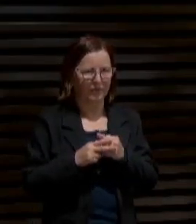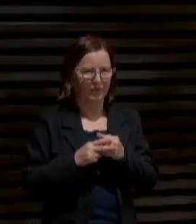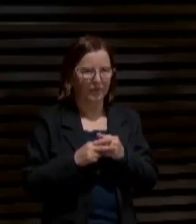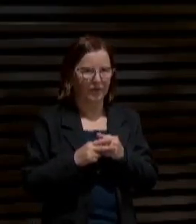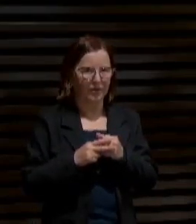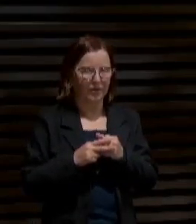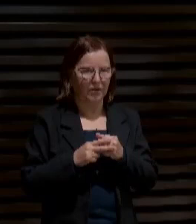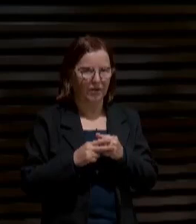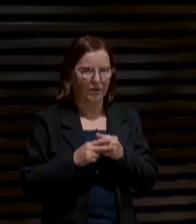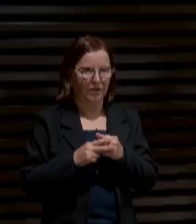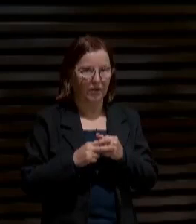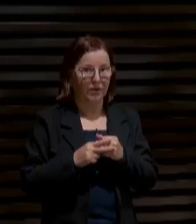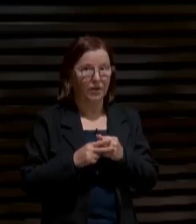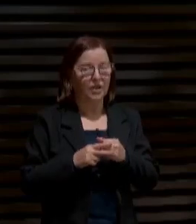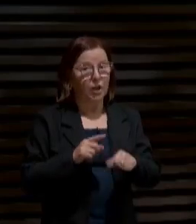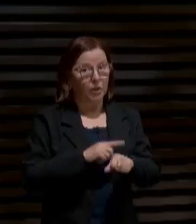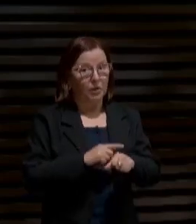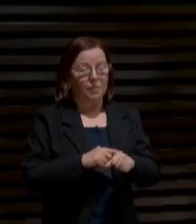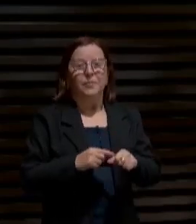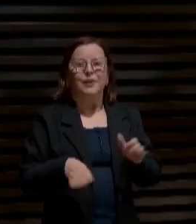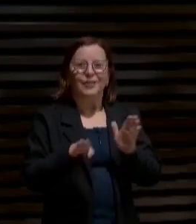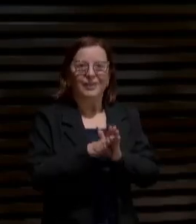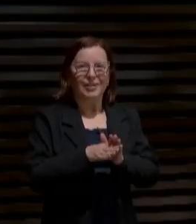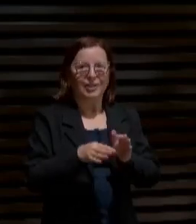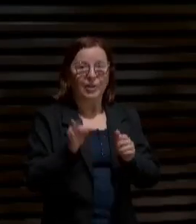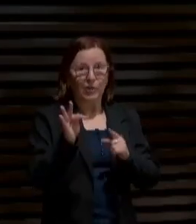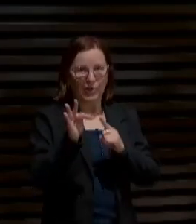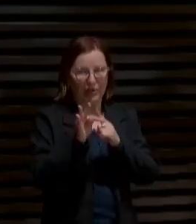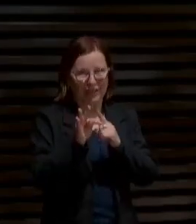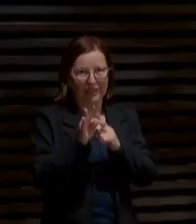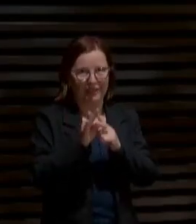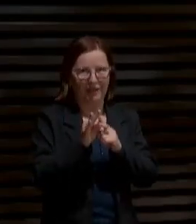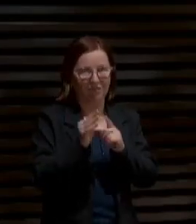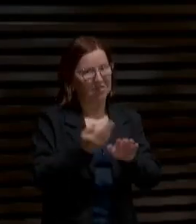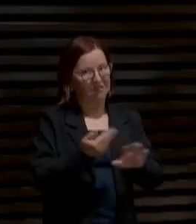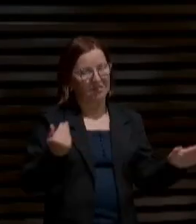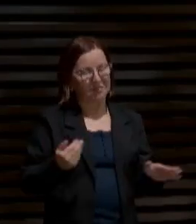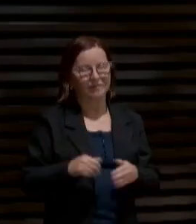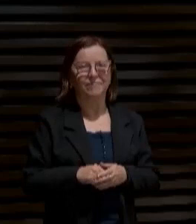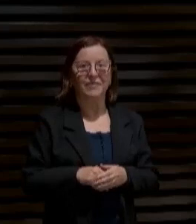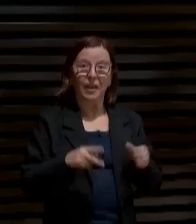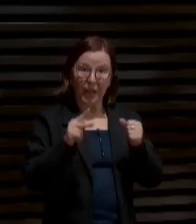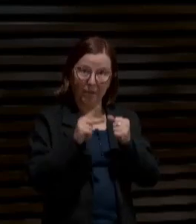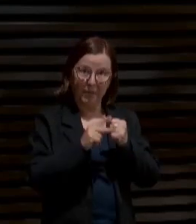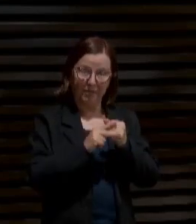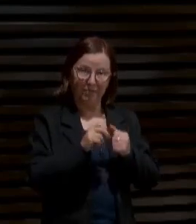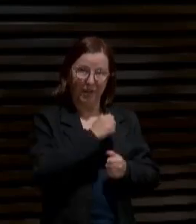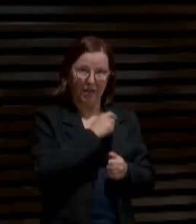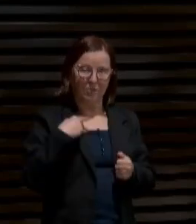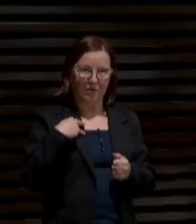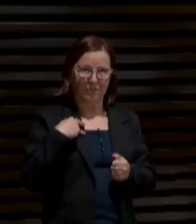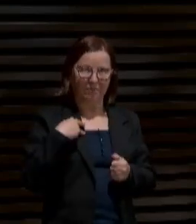irmãos ali se afastou então ele foi repreendido por Paulo Pedro Apóstolo Presbítero